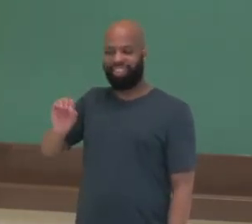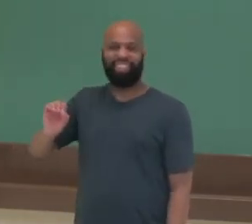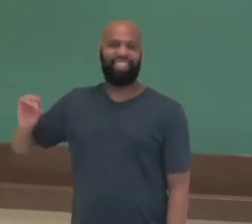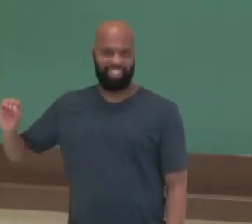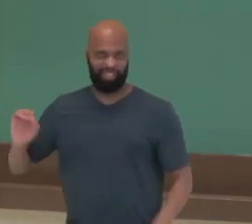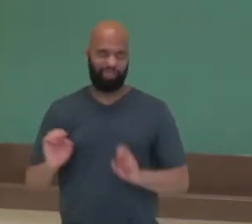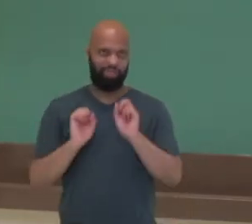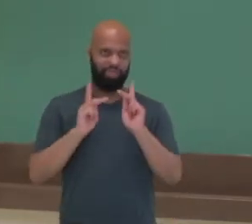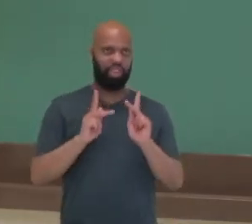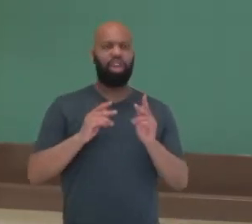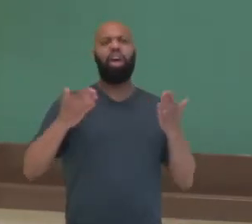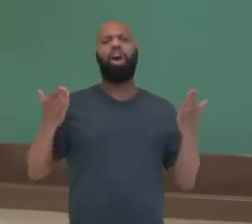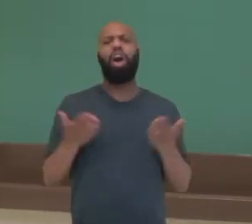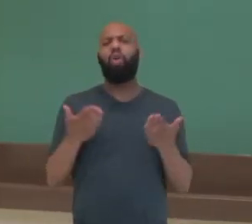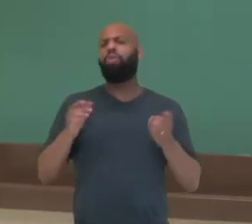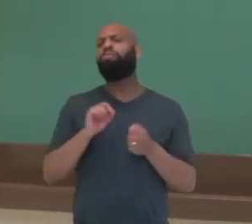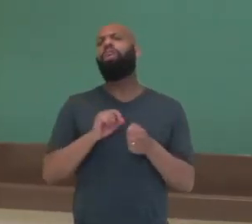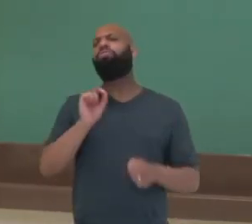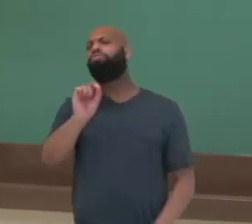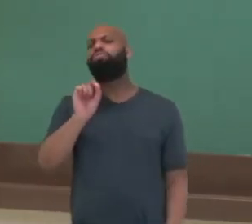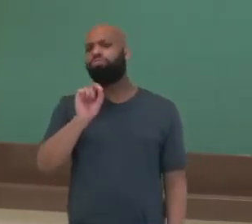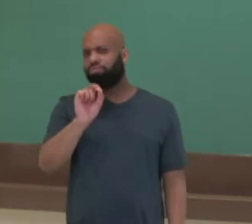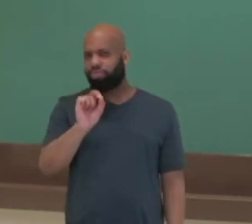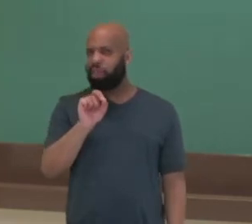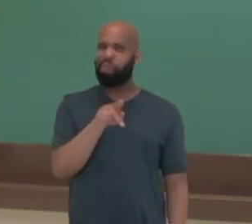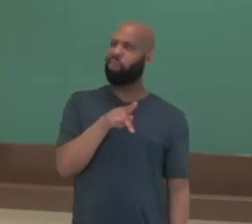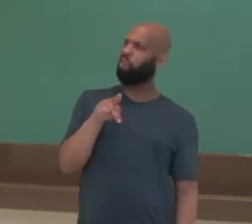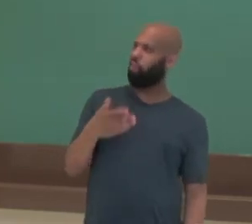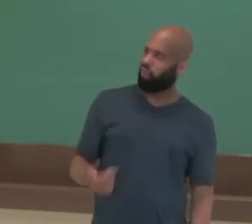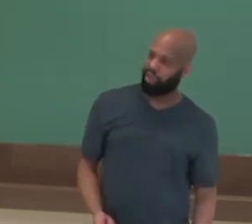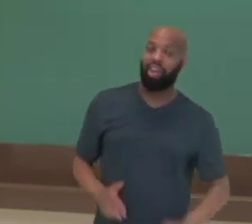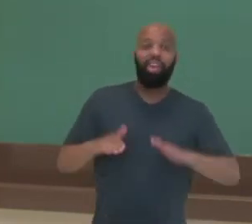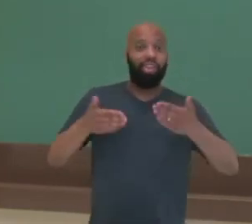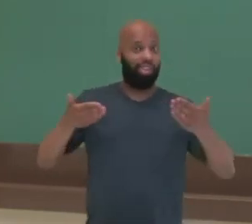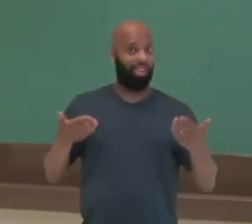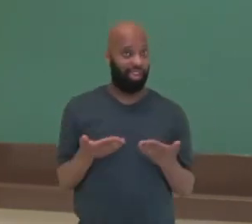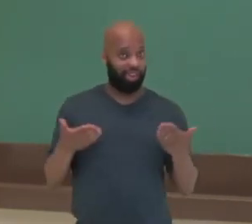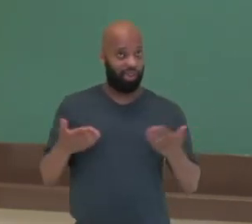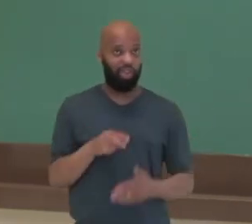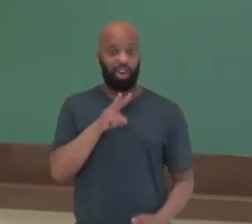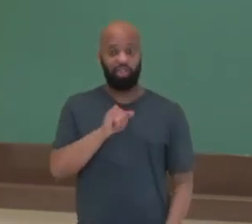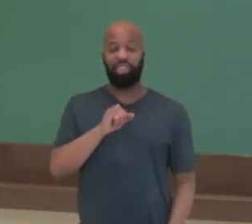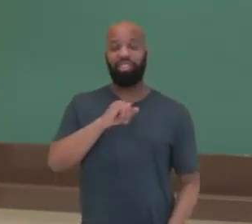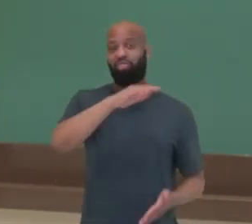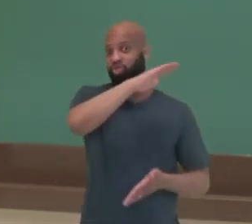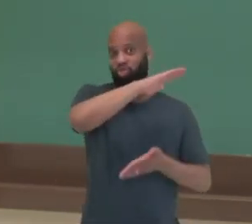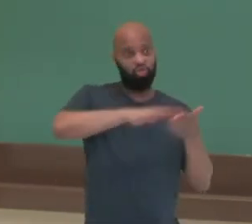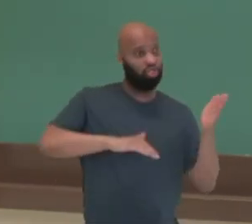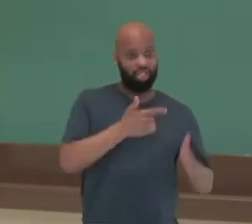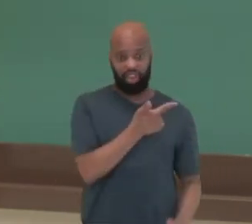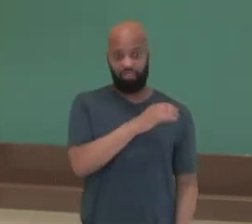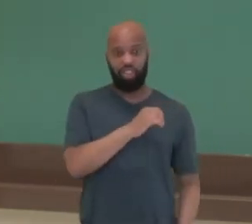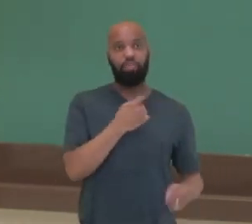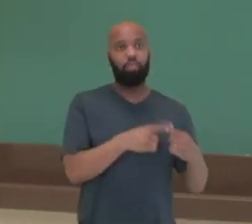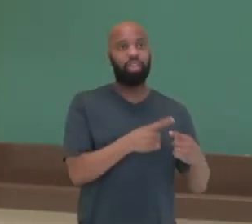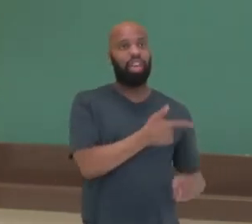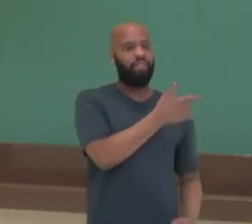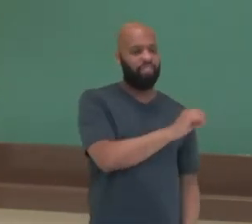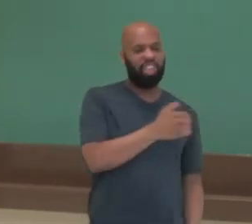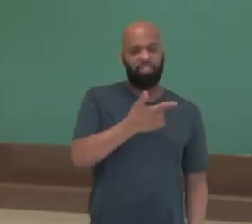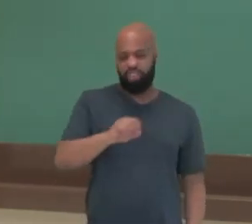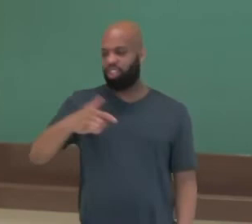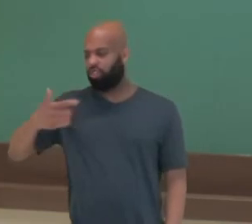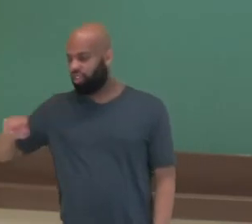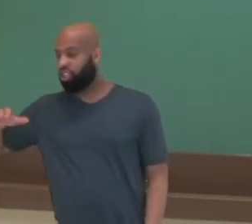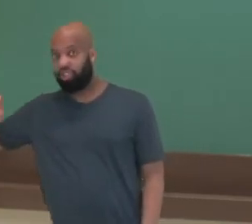7.600. Qual que é o próximo passo? O próximo passo é cancelarmos esse 20. Então, nós vamos cancelar